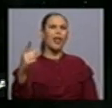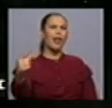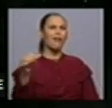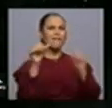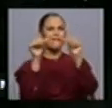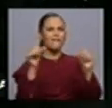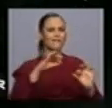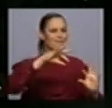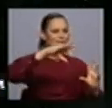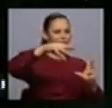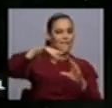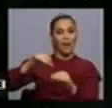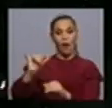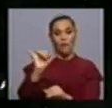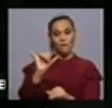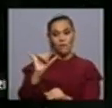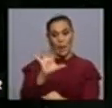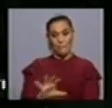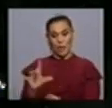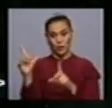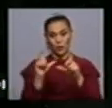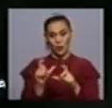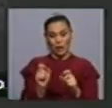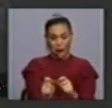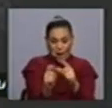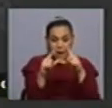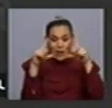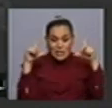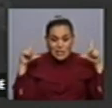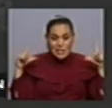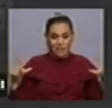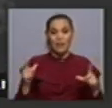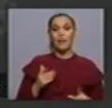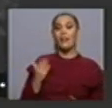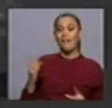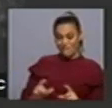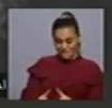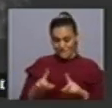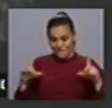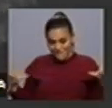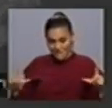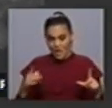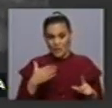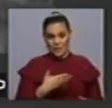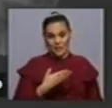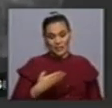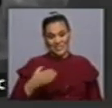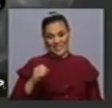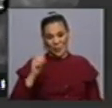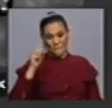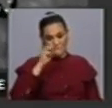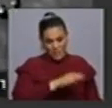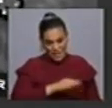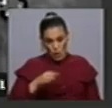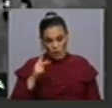E esta fotografia que nós também vamos ver é quase um pixel, é uma imagem desse corpo tirado a cerca de 160 milhões de quilómetros, mais ou